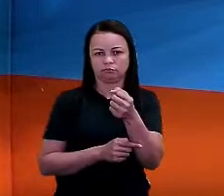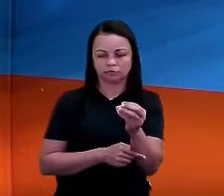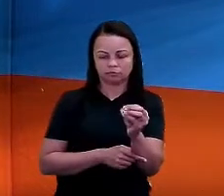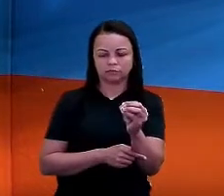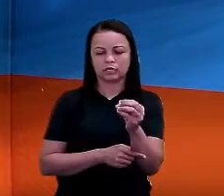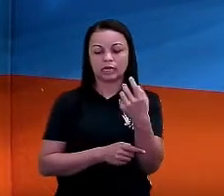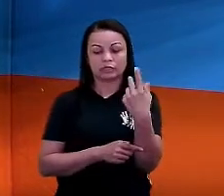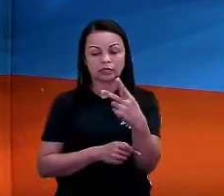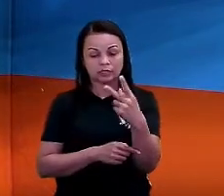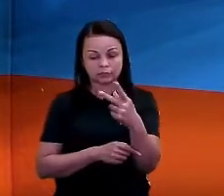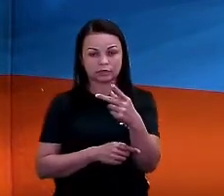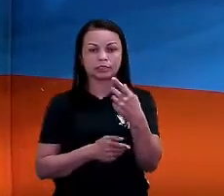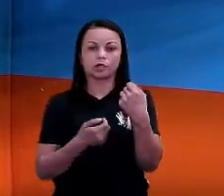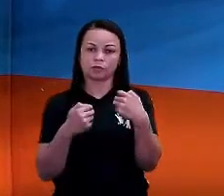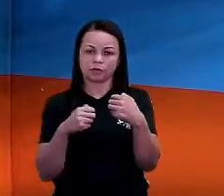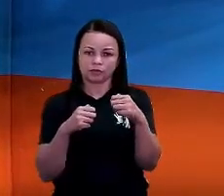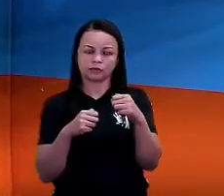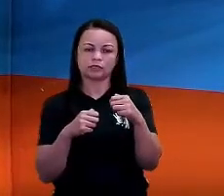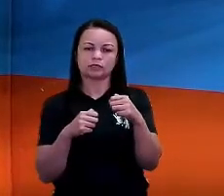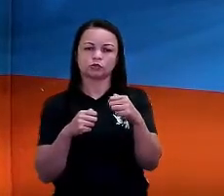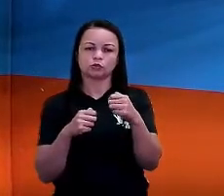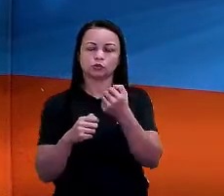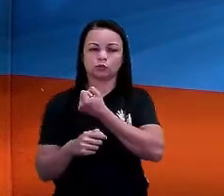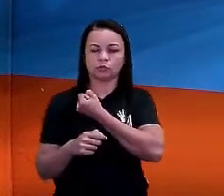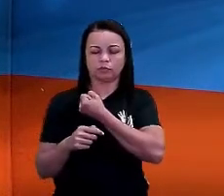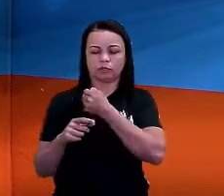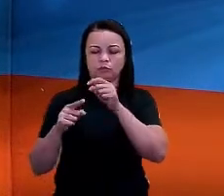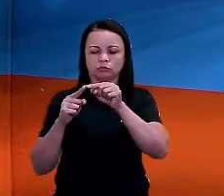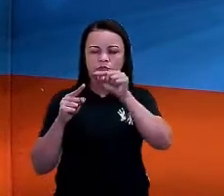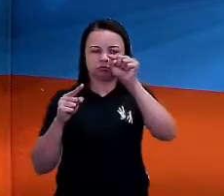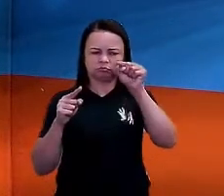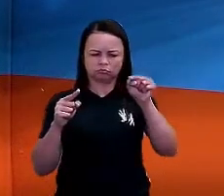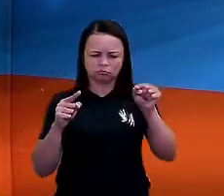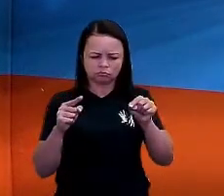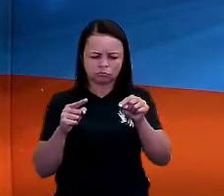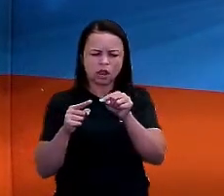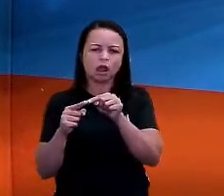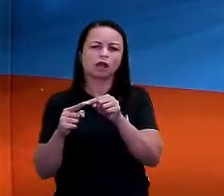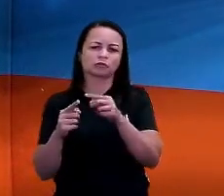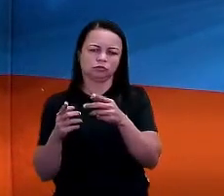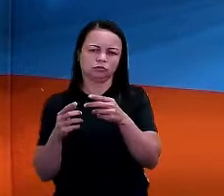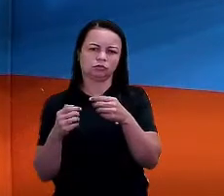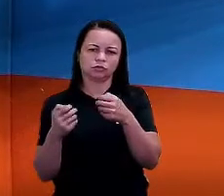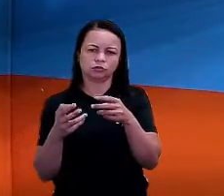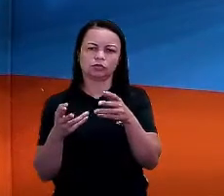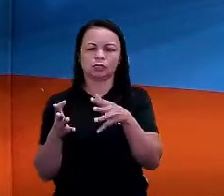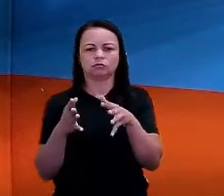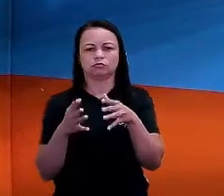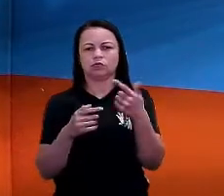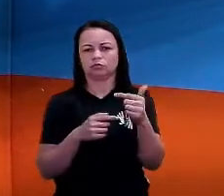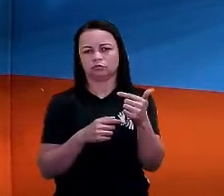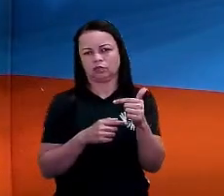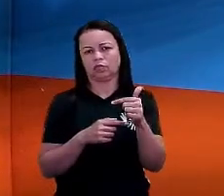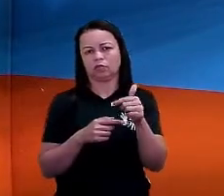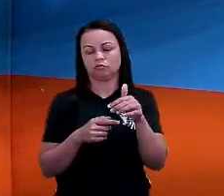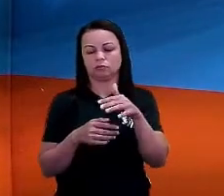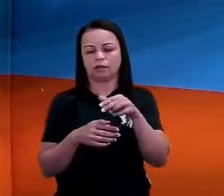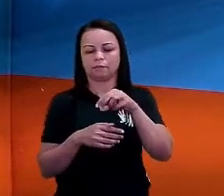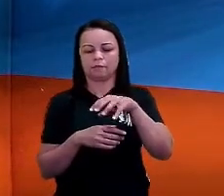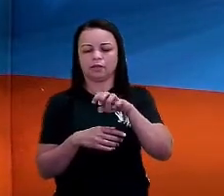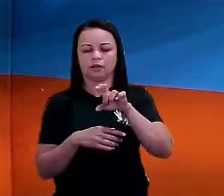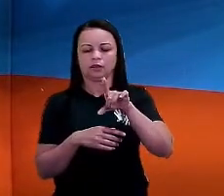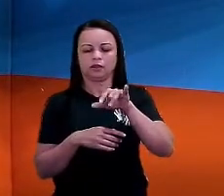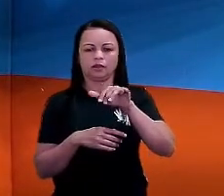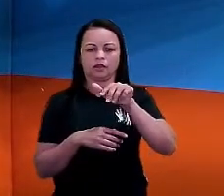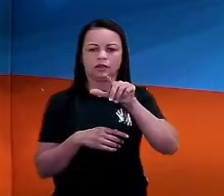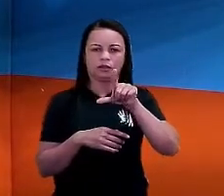aqui não. Aqui eu preciso do número de lados, porque a única visibilidade que eu tenho são os lados. Eu não tenho a medida daquele ângulo. Então, eu